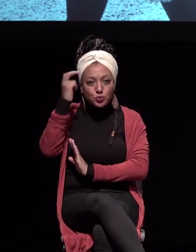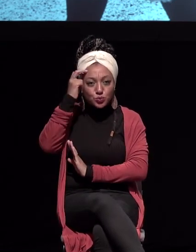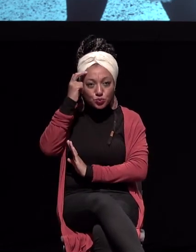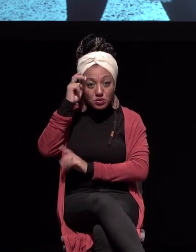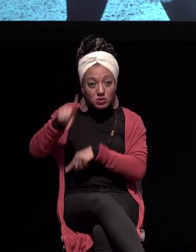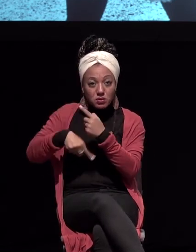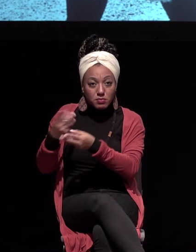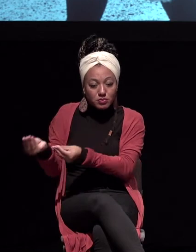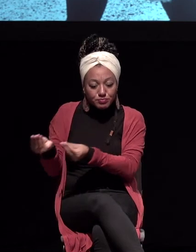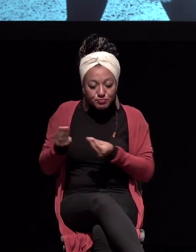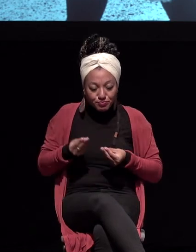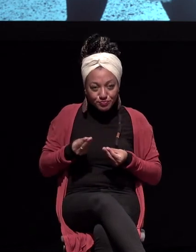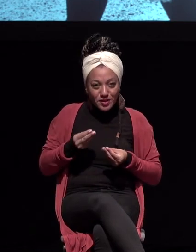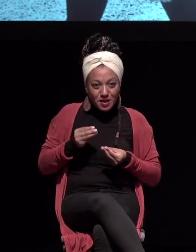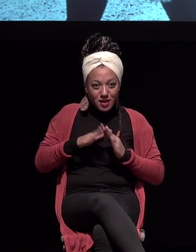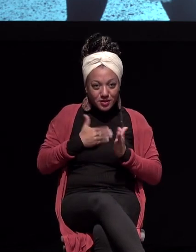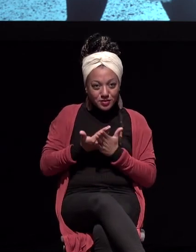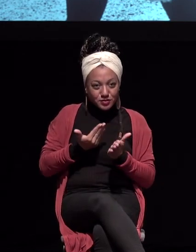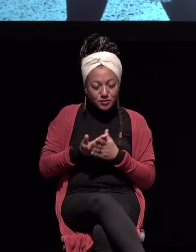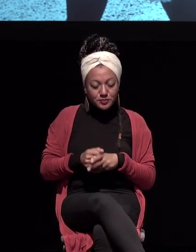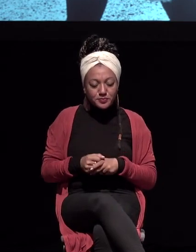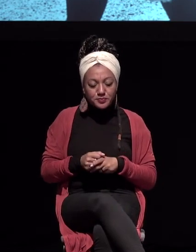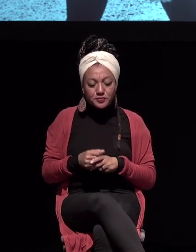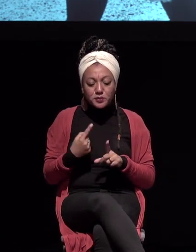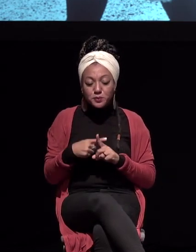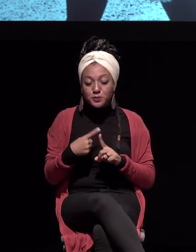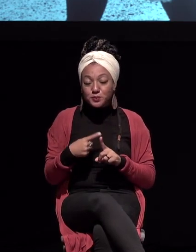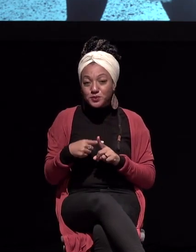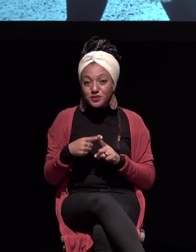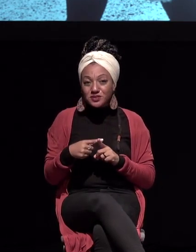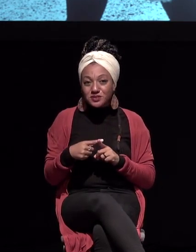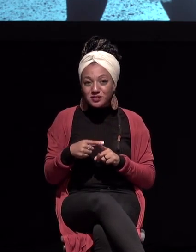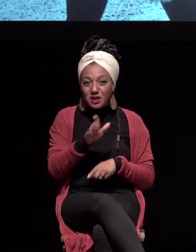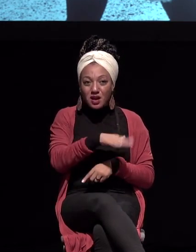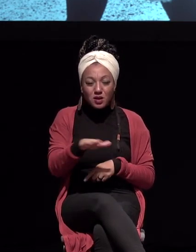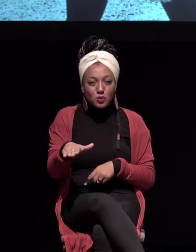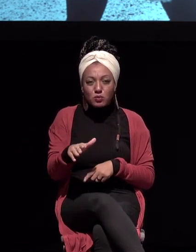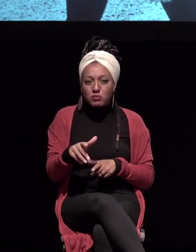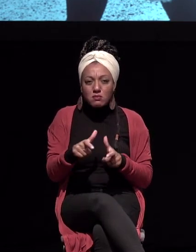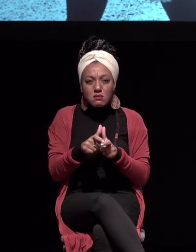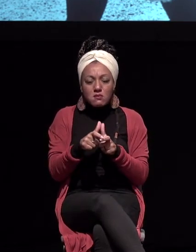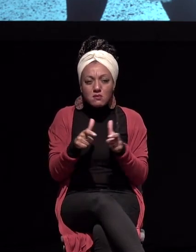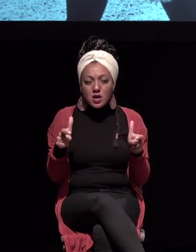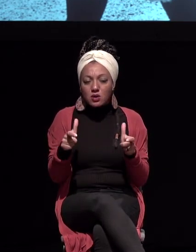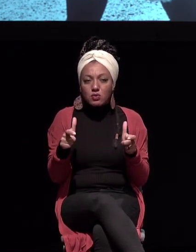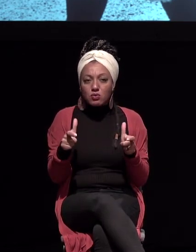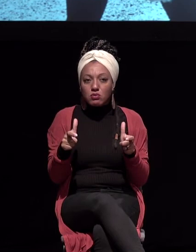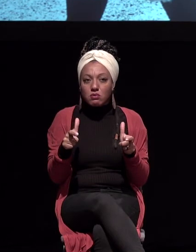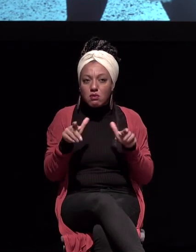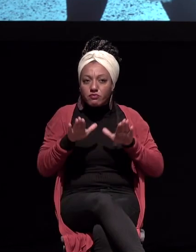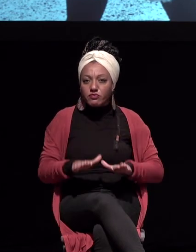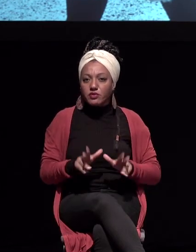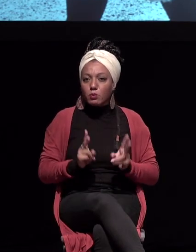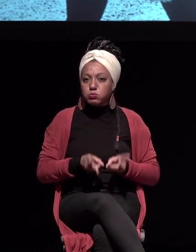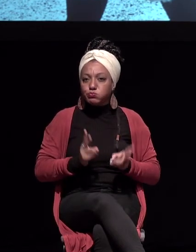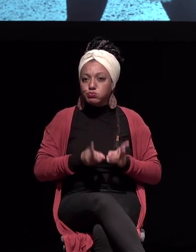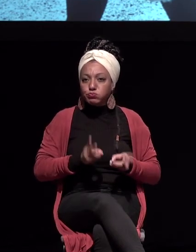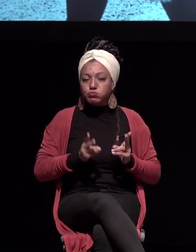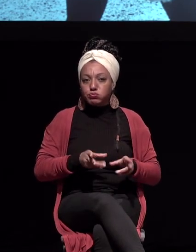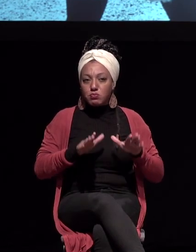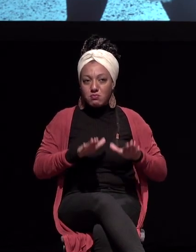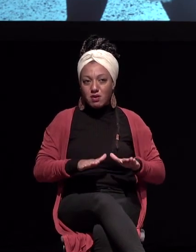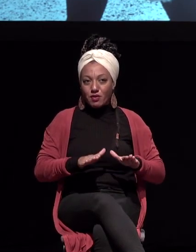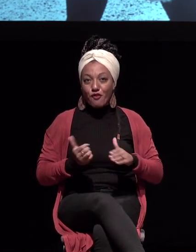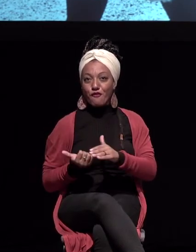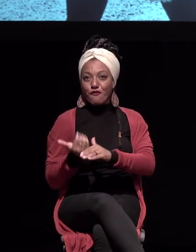experiência. Muitos alunos nunca nem sequer tinham saído do bairro, né? Ou aqueles que saíram sempre acompanhados dos pais. E,